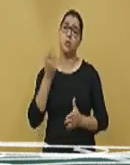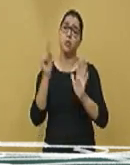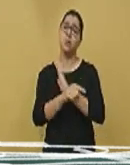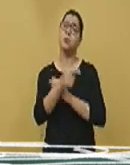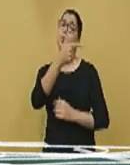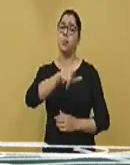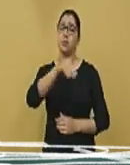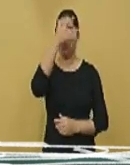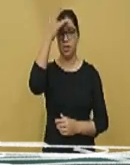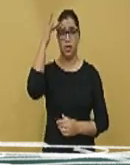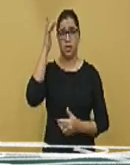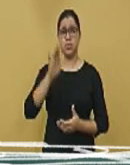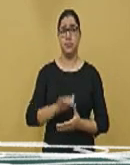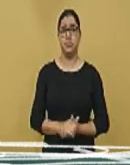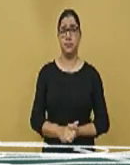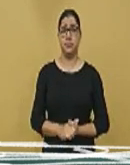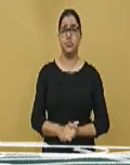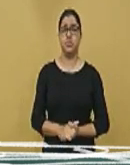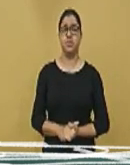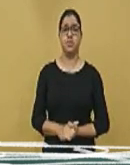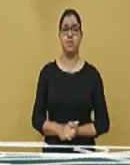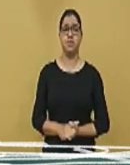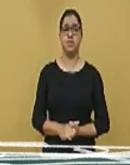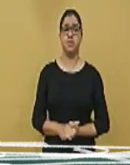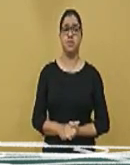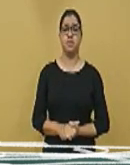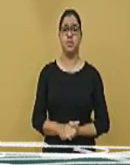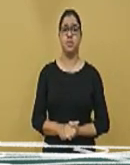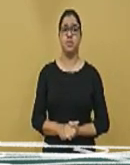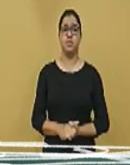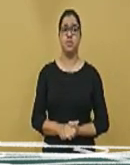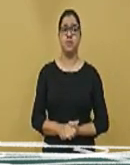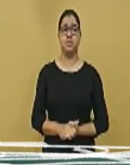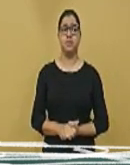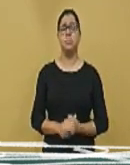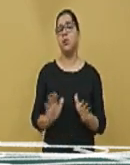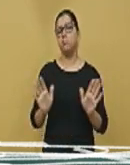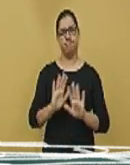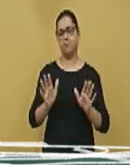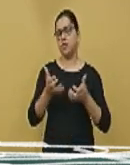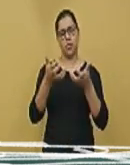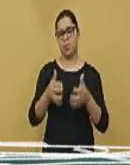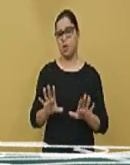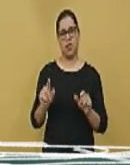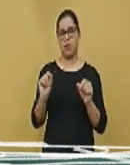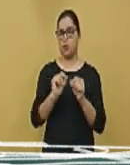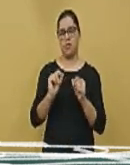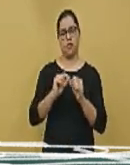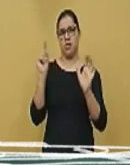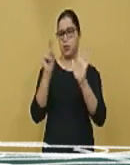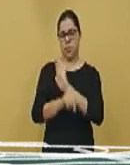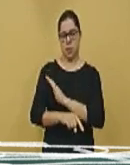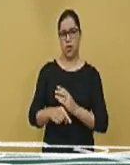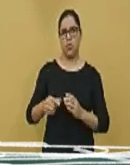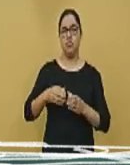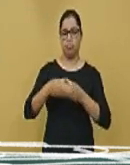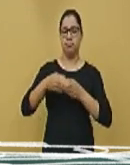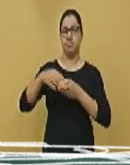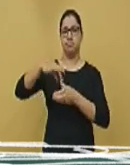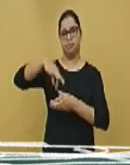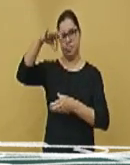perguntar. Ela está se declinando de fazer a pergunta. Então, eu farei novos sorteios.